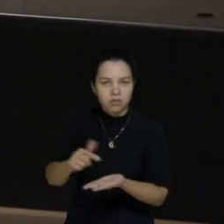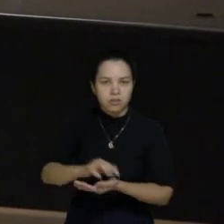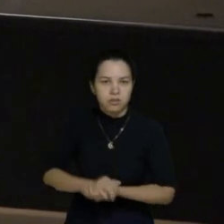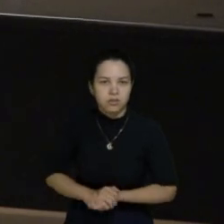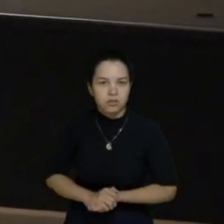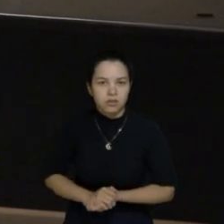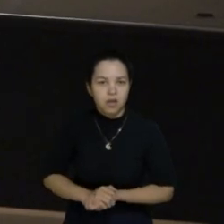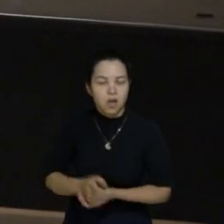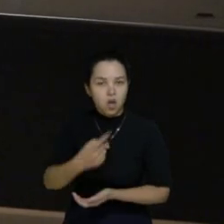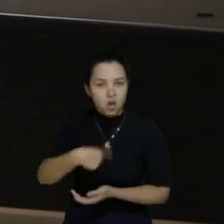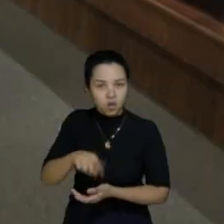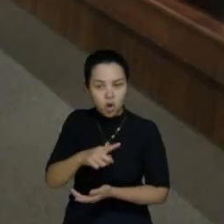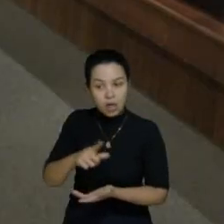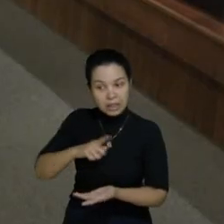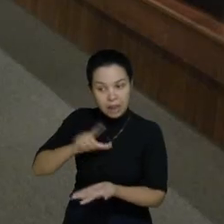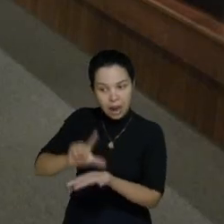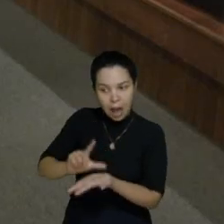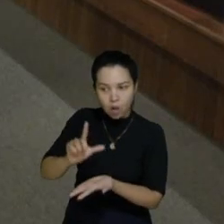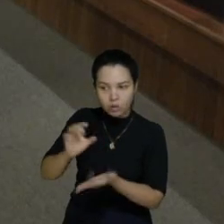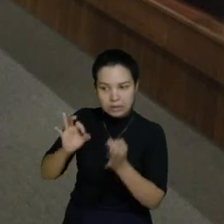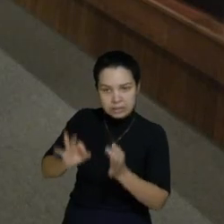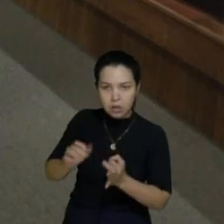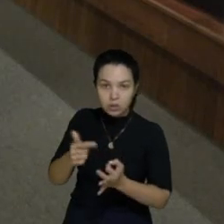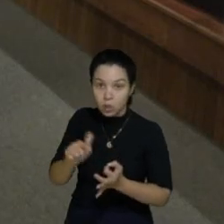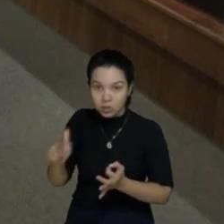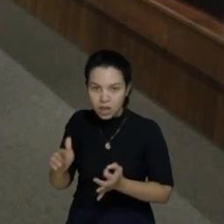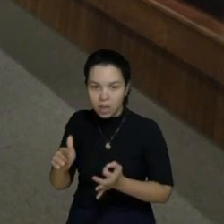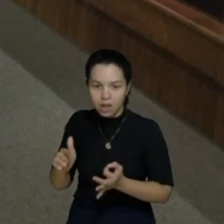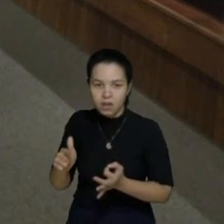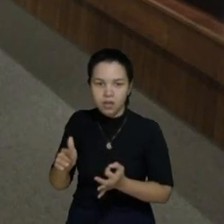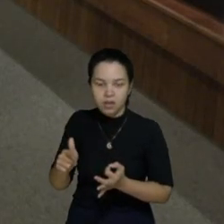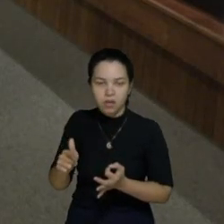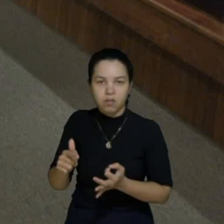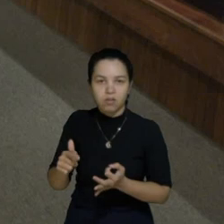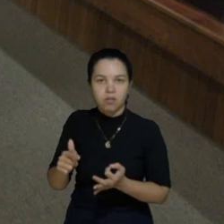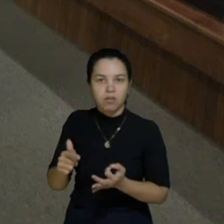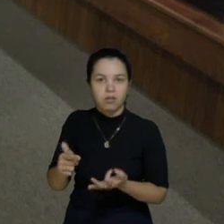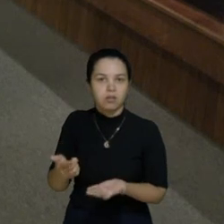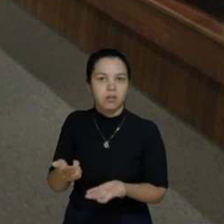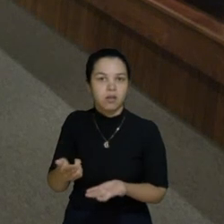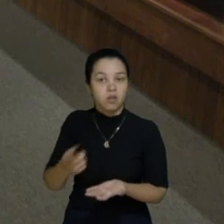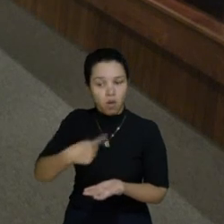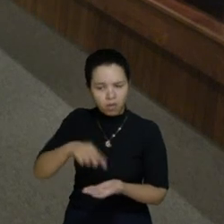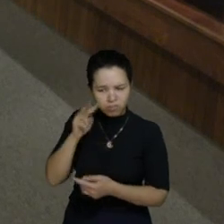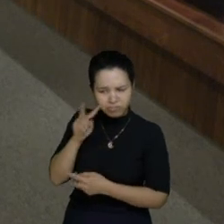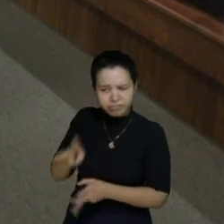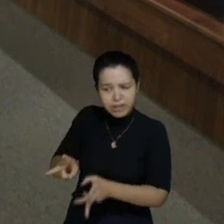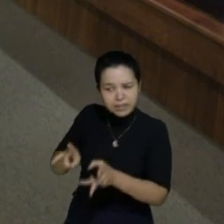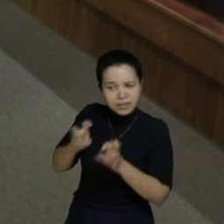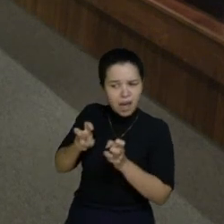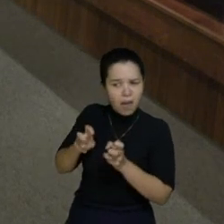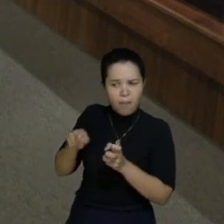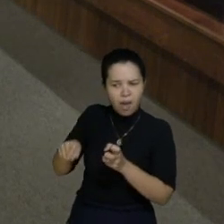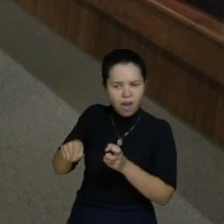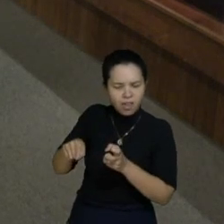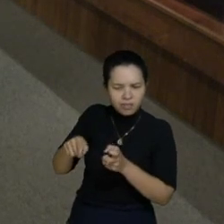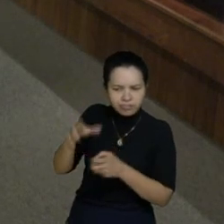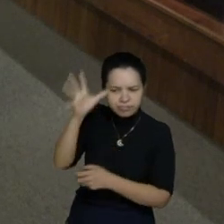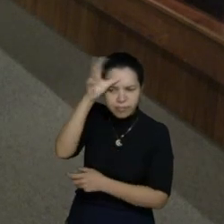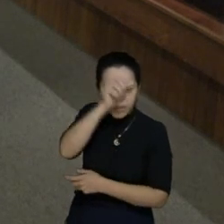ter diagnóstico a gente vê que aquela criança não tá se alfabetizando se a gente entra naquela